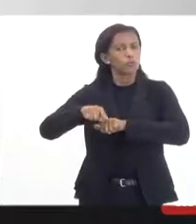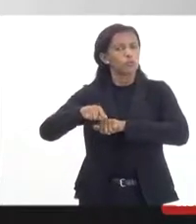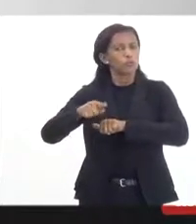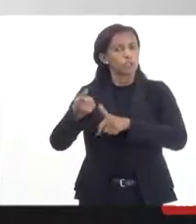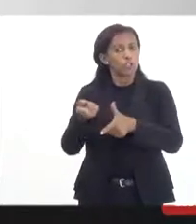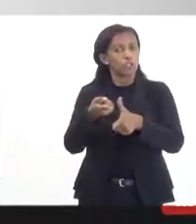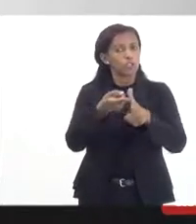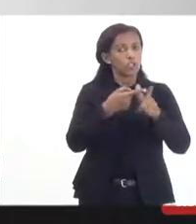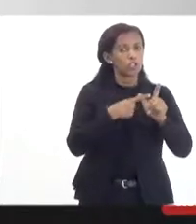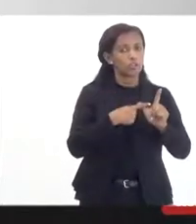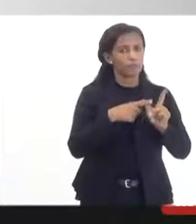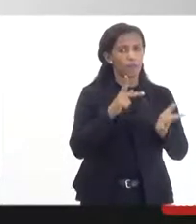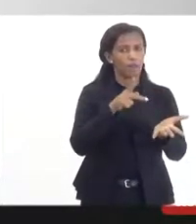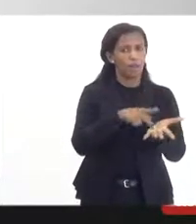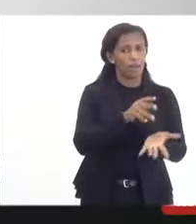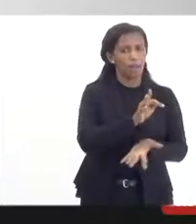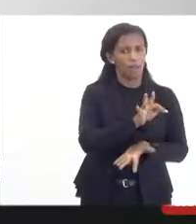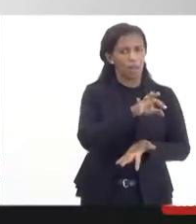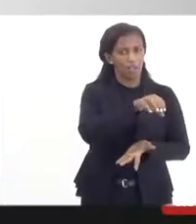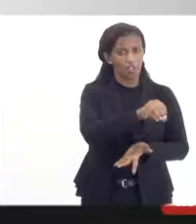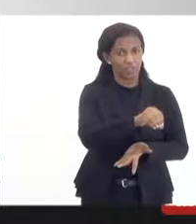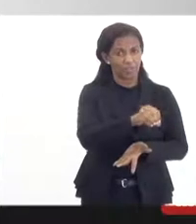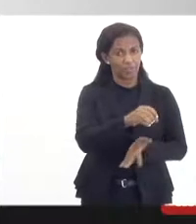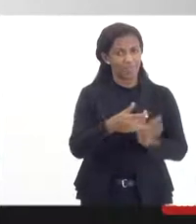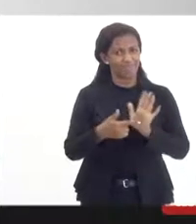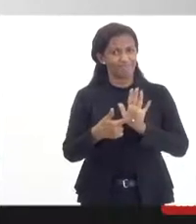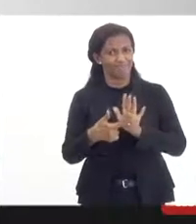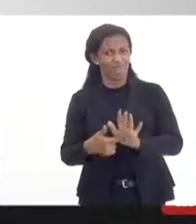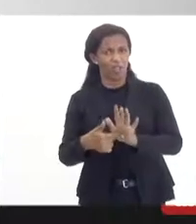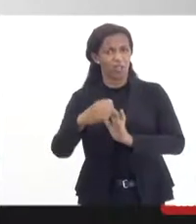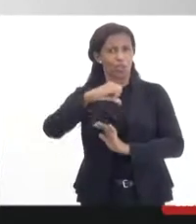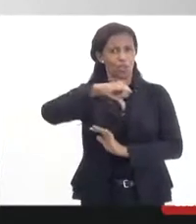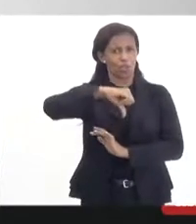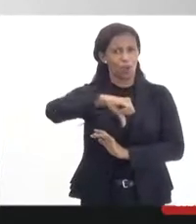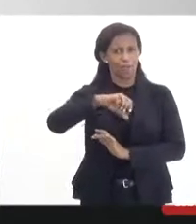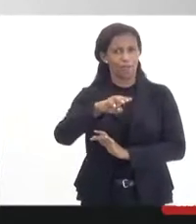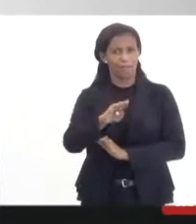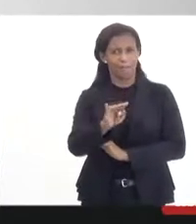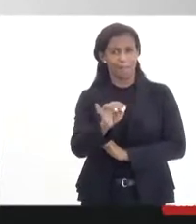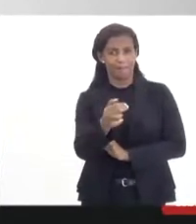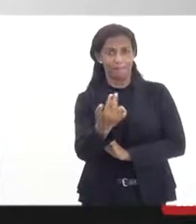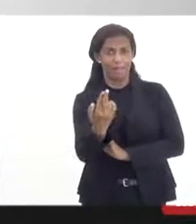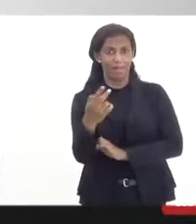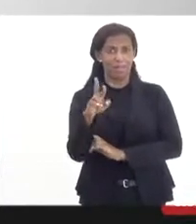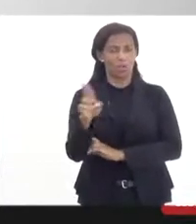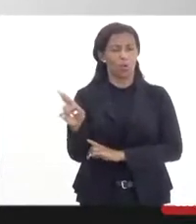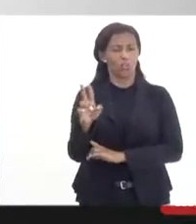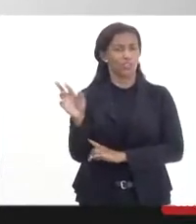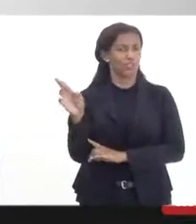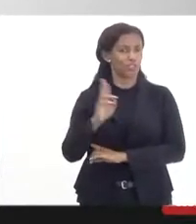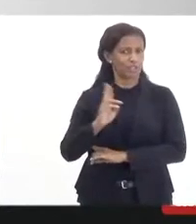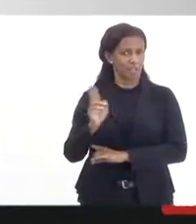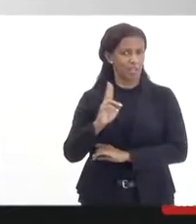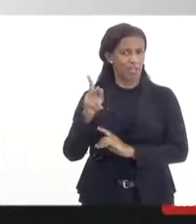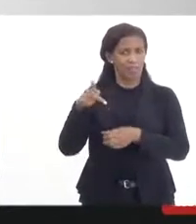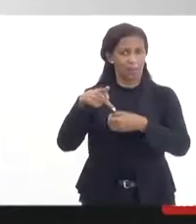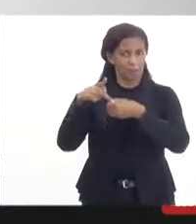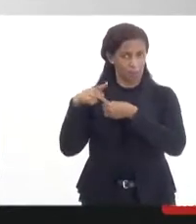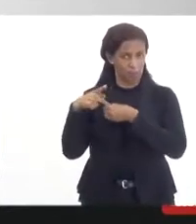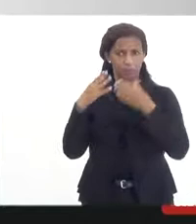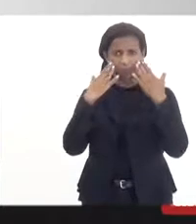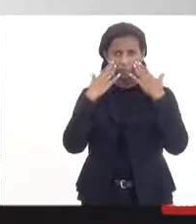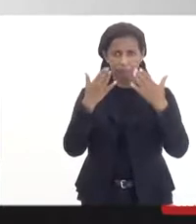dívida ativa, que denota 9 bilhões de reais, como apresentado pela Ilustre Procuradoria, mas de forma